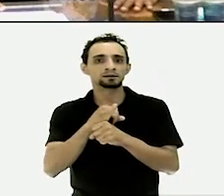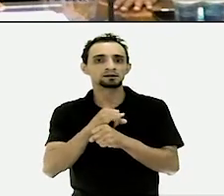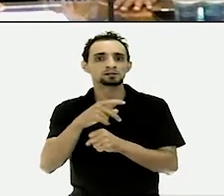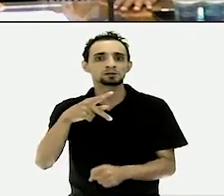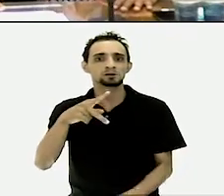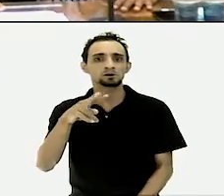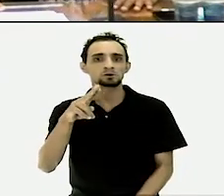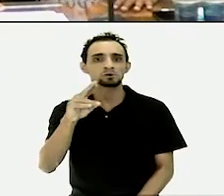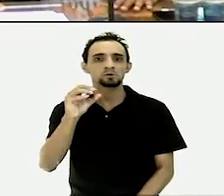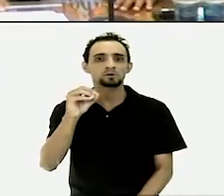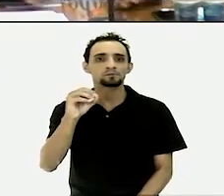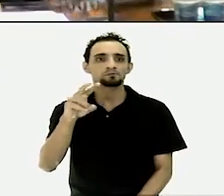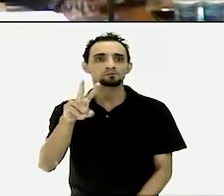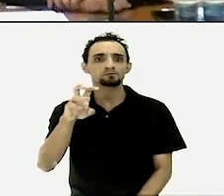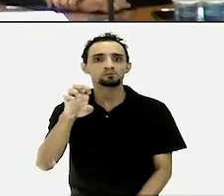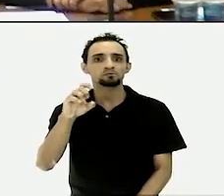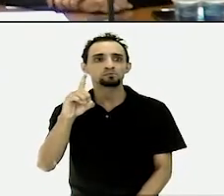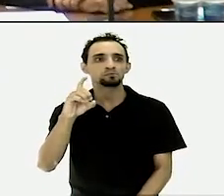volta no ponto que parou.